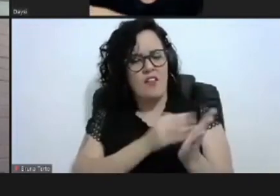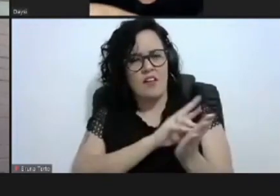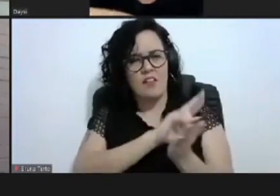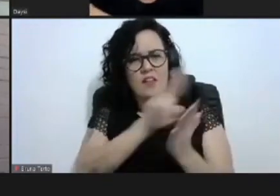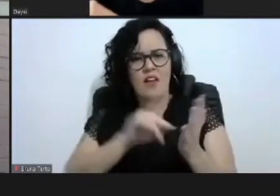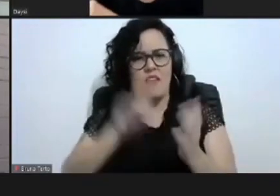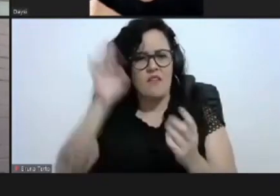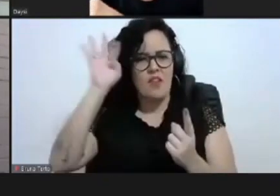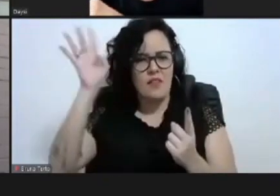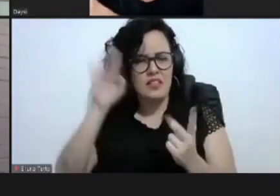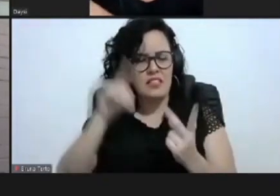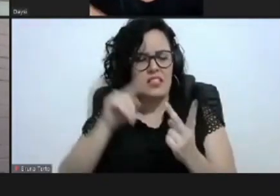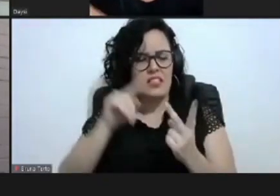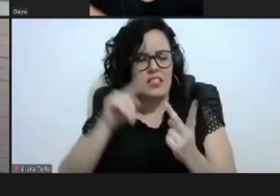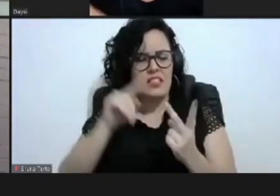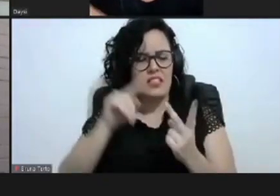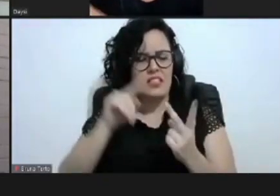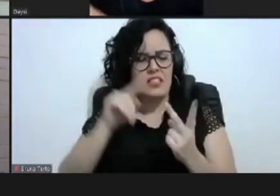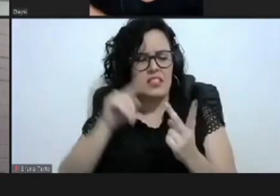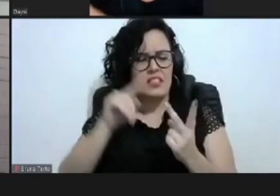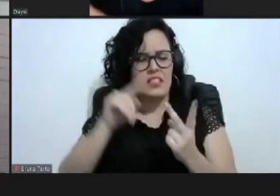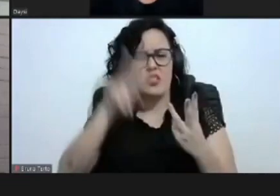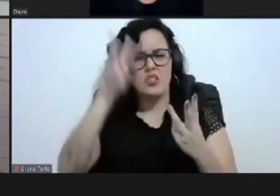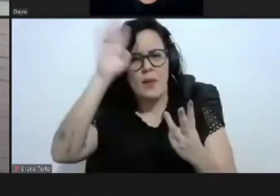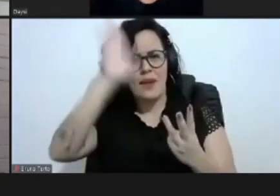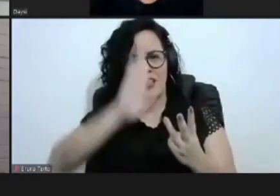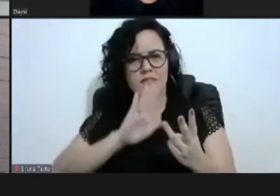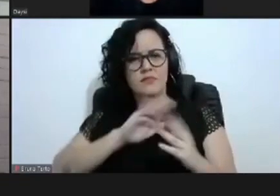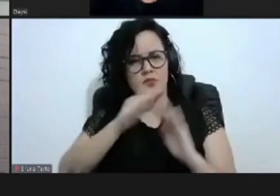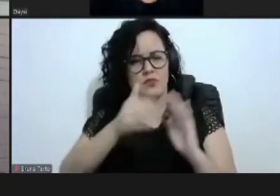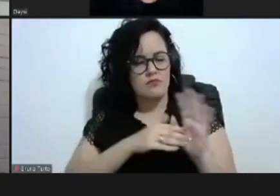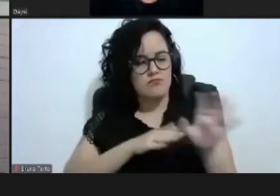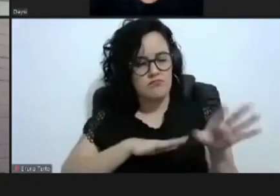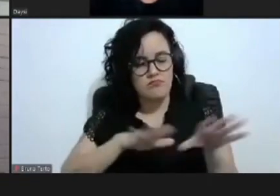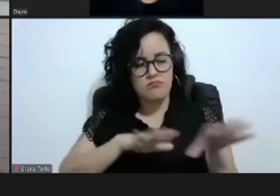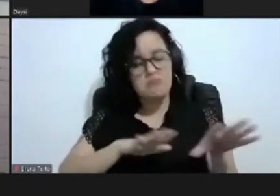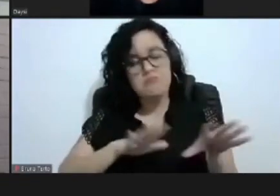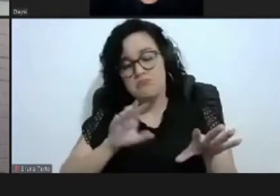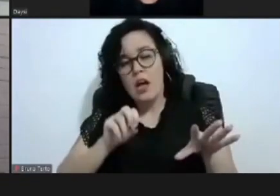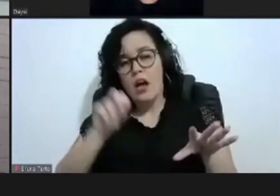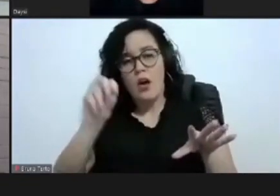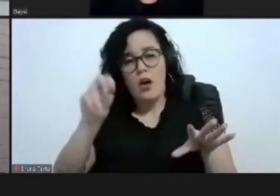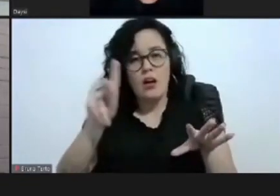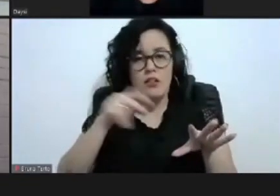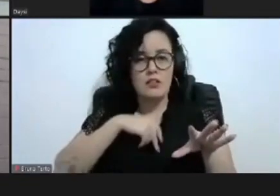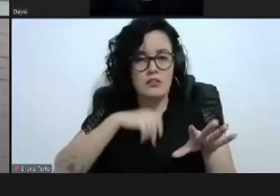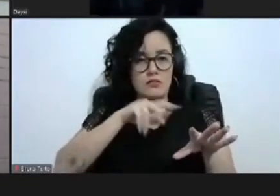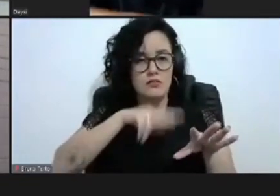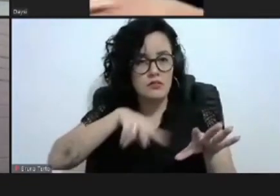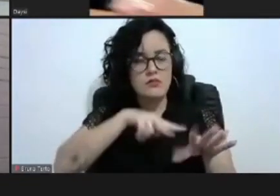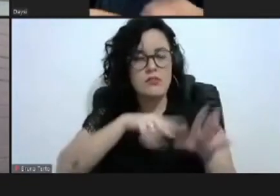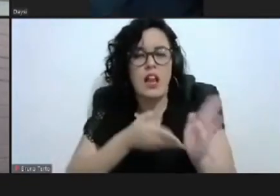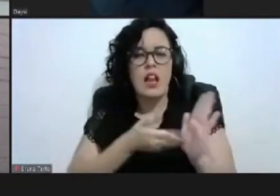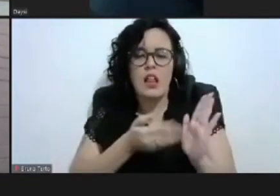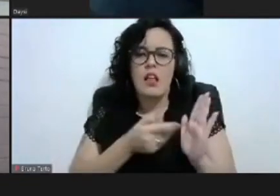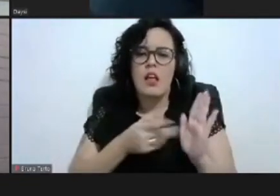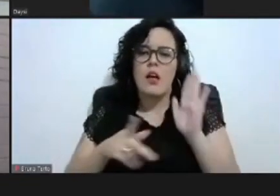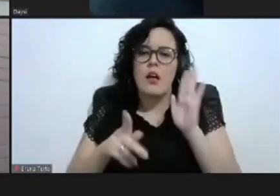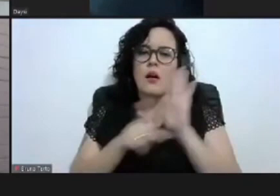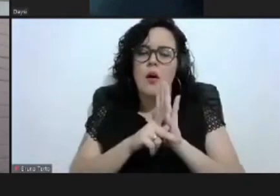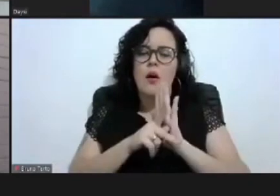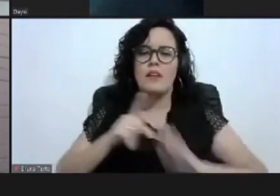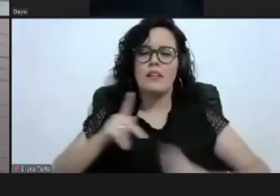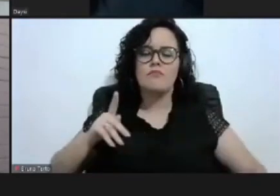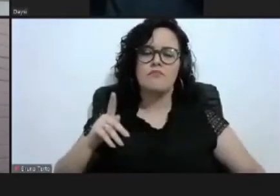filosofia, sociologia, história do Brasil, paraná, toda aquela... E iam para aqueles autores que se colocam, pelo menos, como os grandes